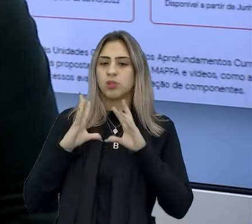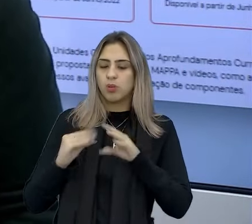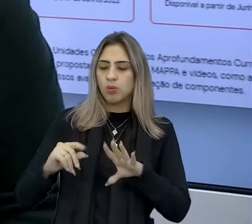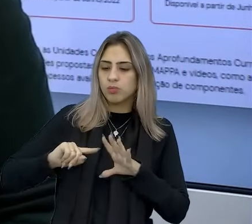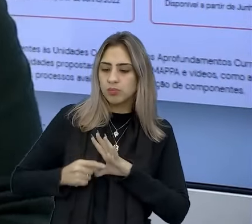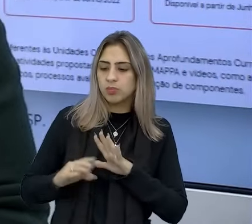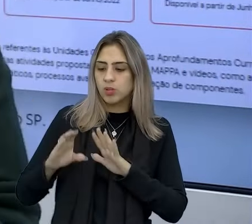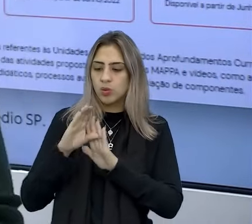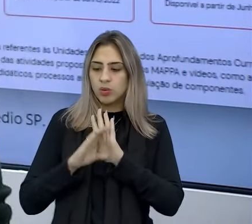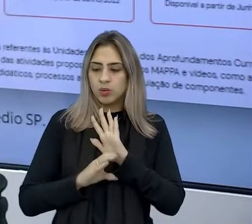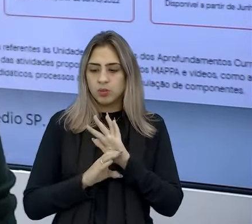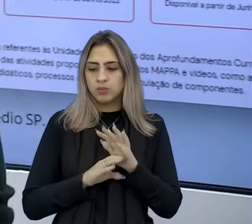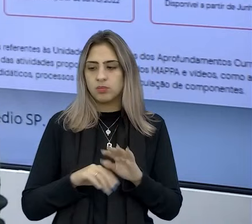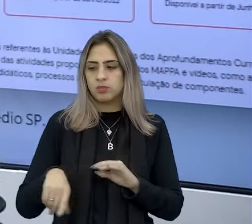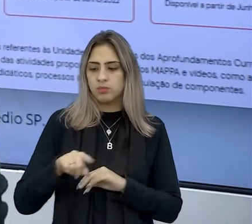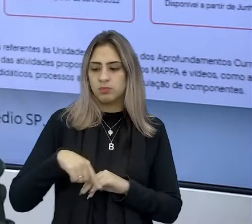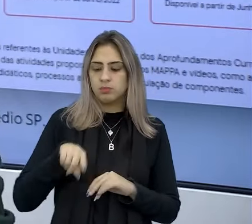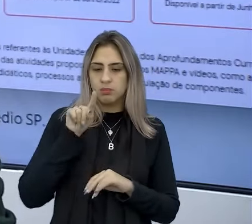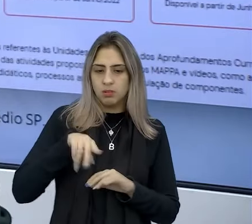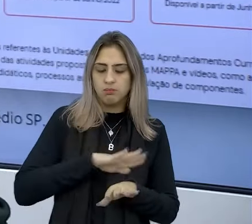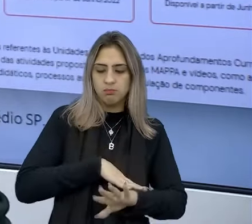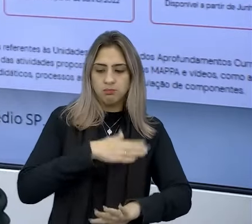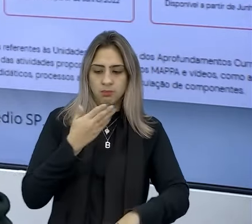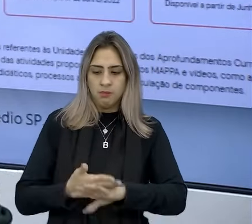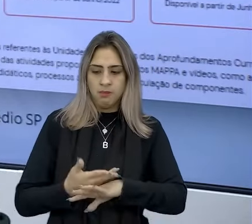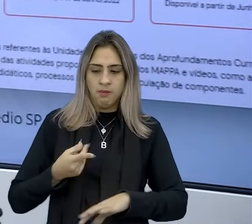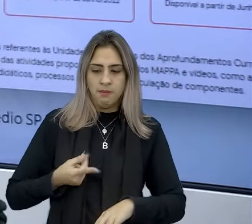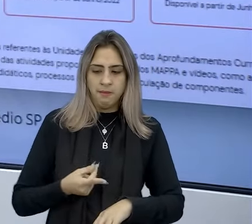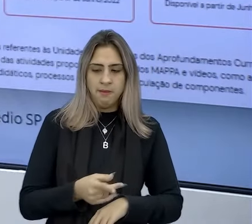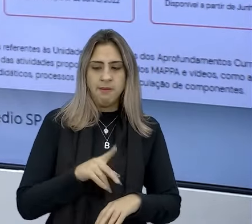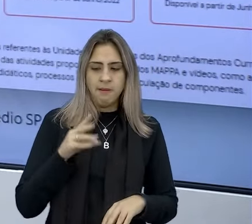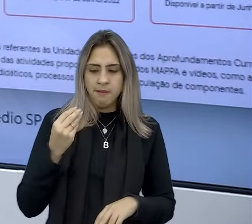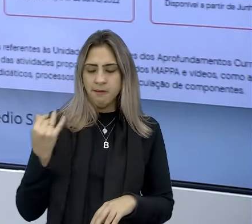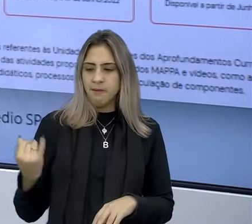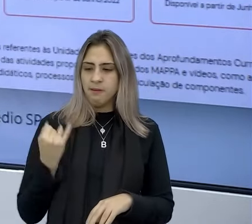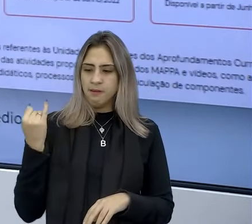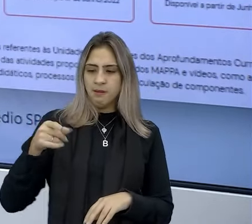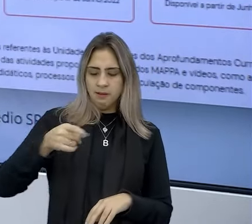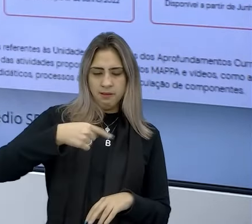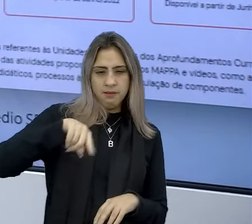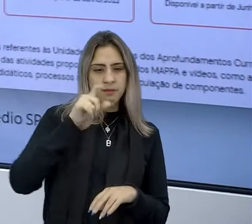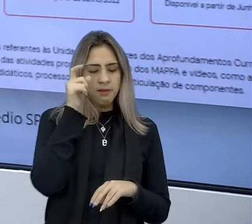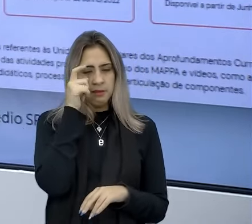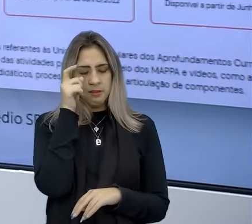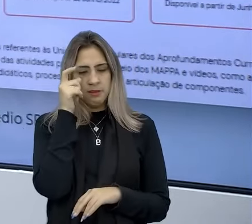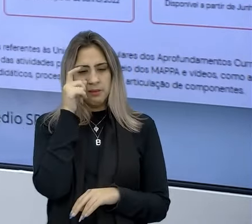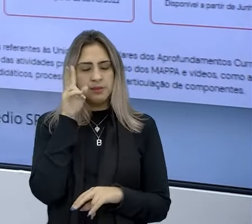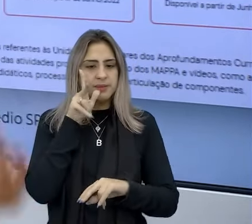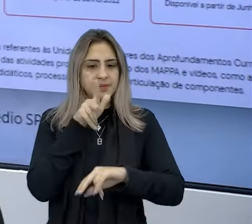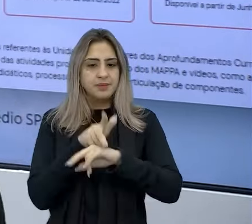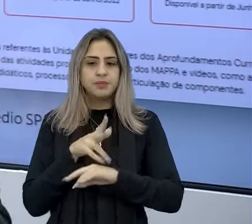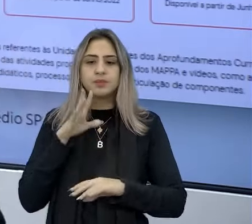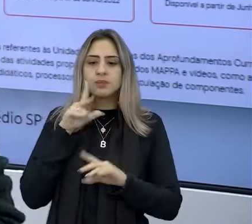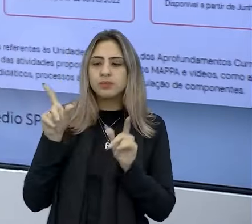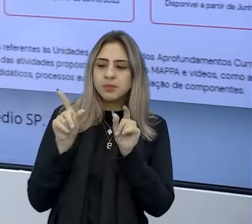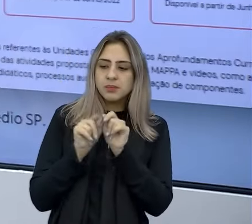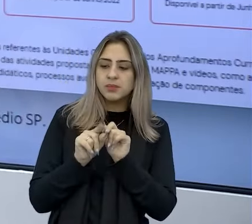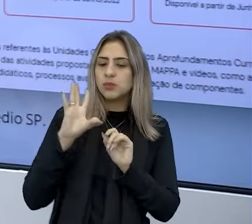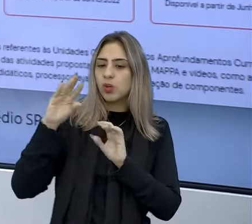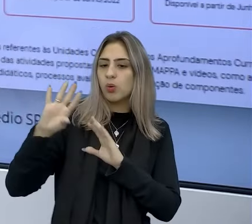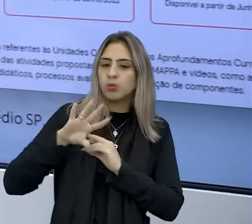aprofundamentos curriculares, eles são integrados, né? É super válido aí vocês assistirem, né? Os vídeos são curtinhos de todos